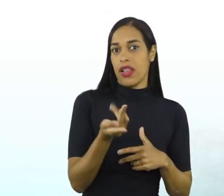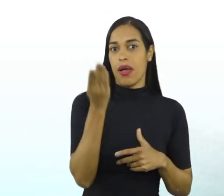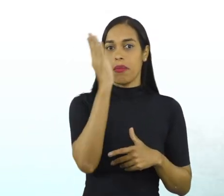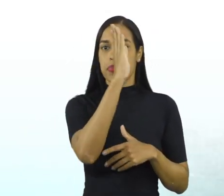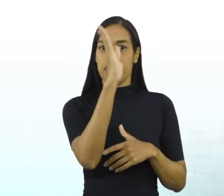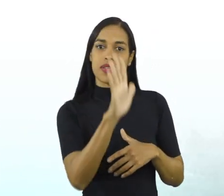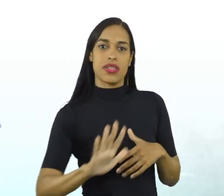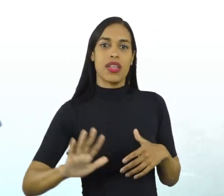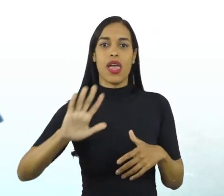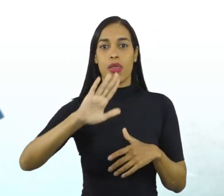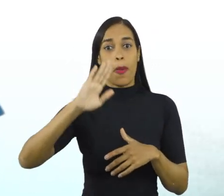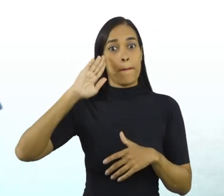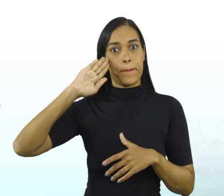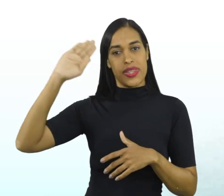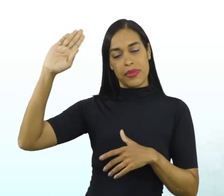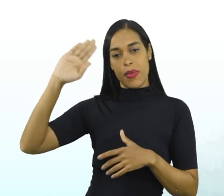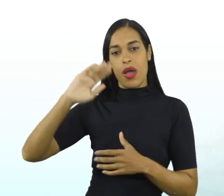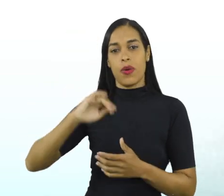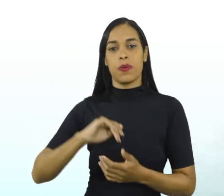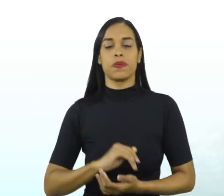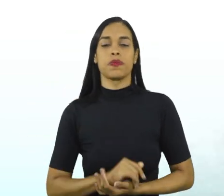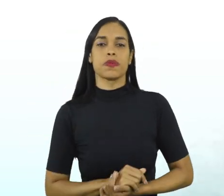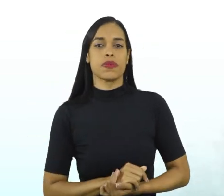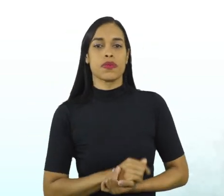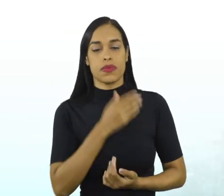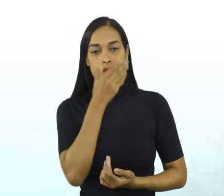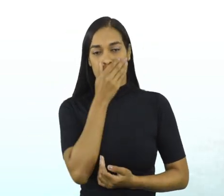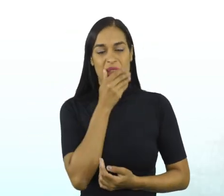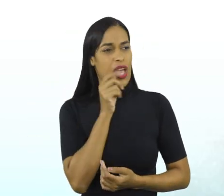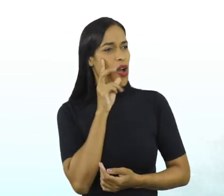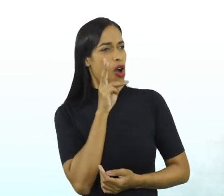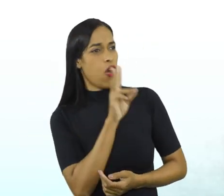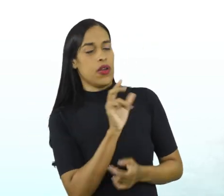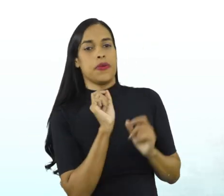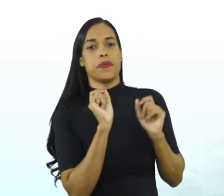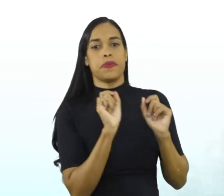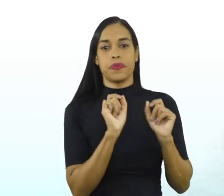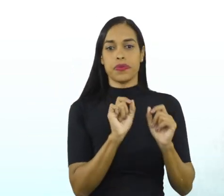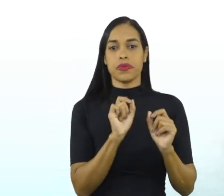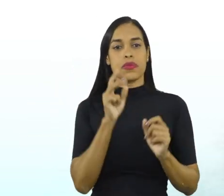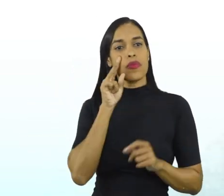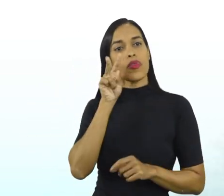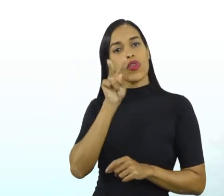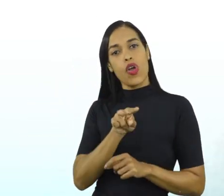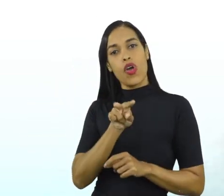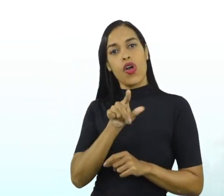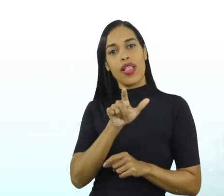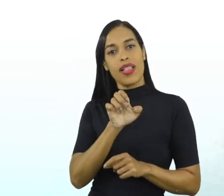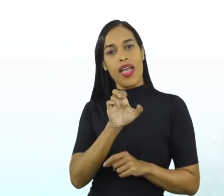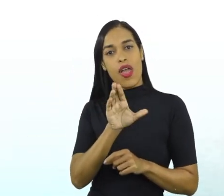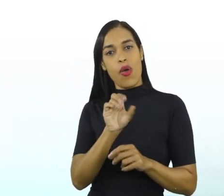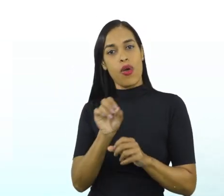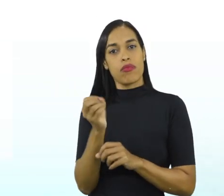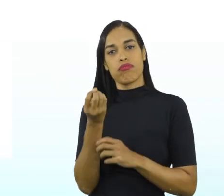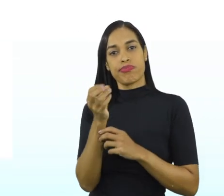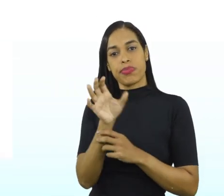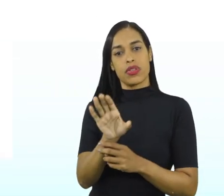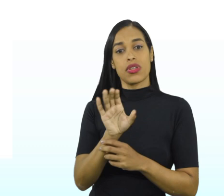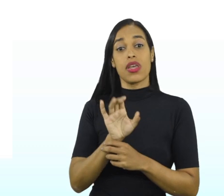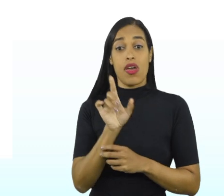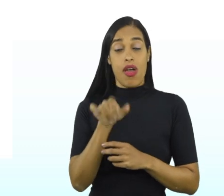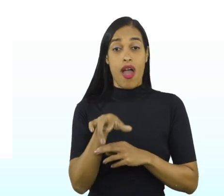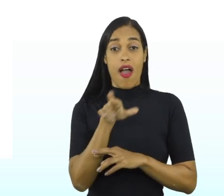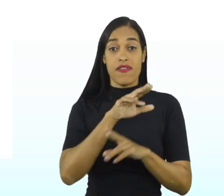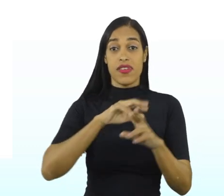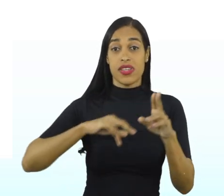brasileiro, principalmente. Então dá uma olhada lá, olha lá, manda lá, Léo. A variação